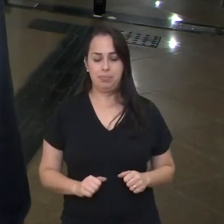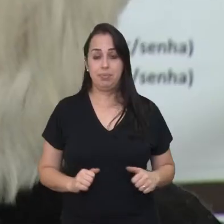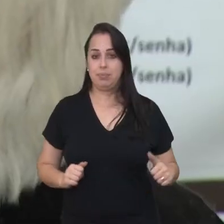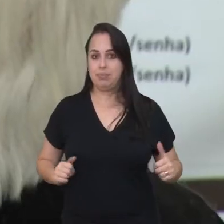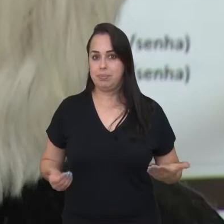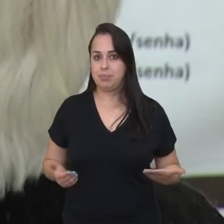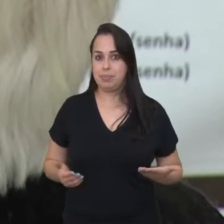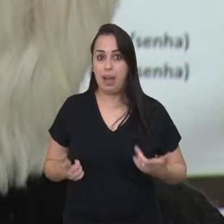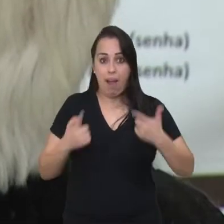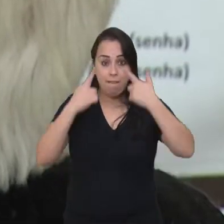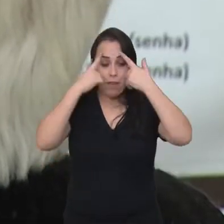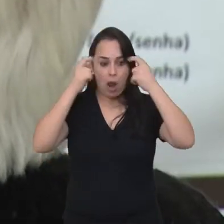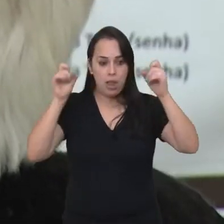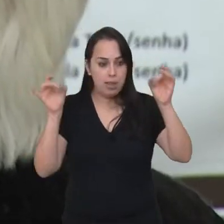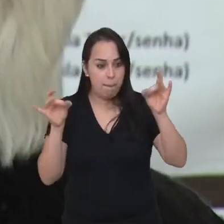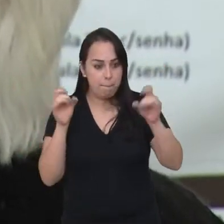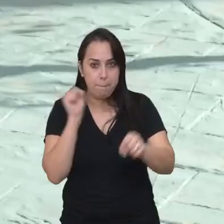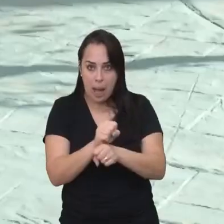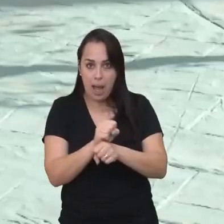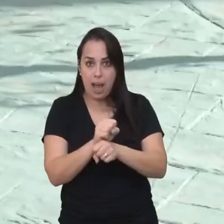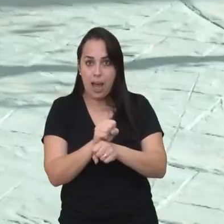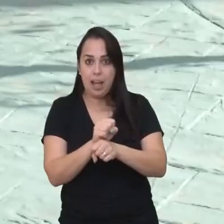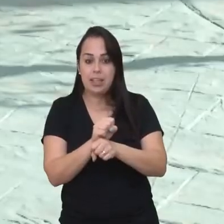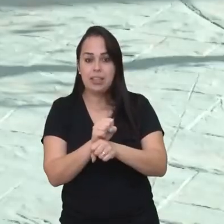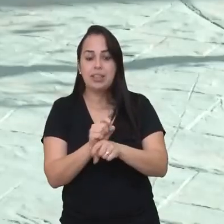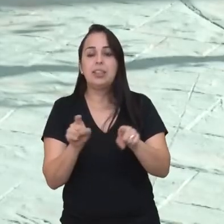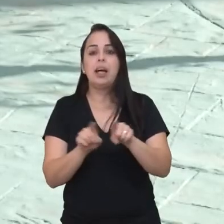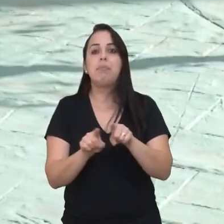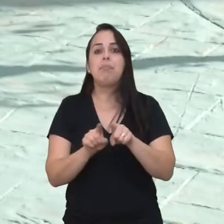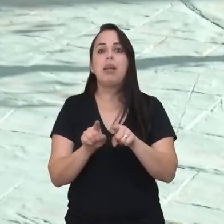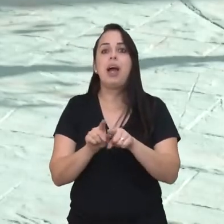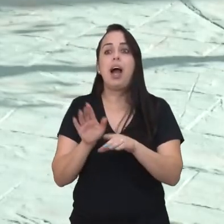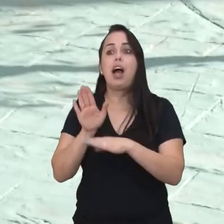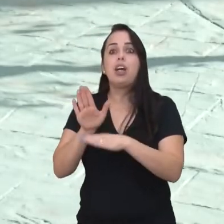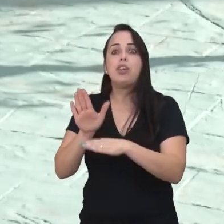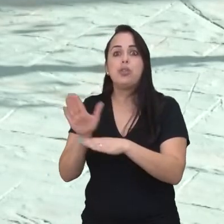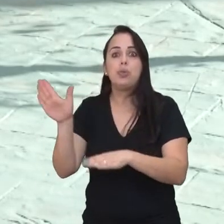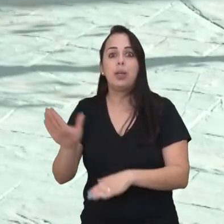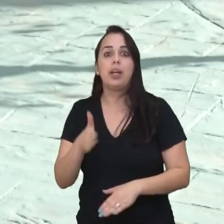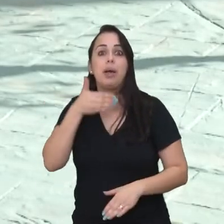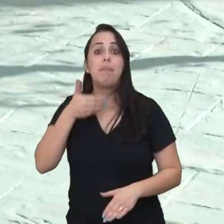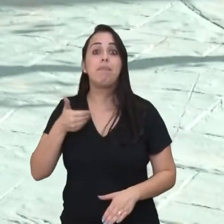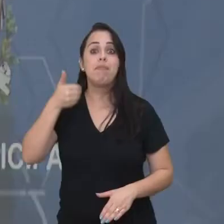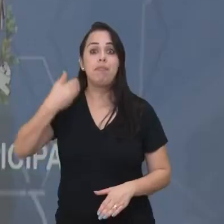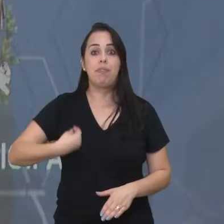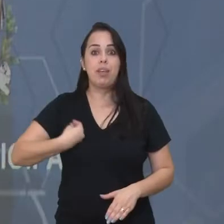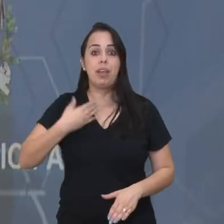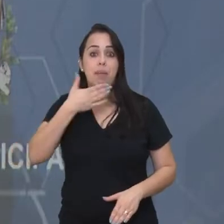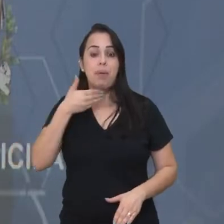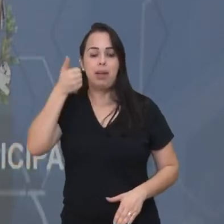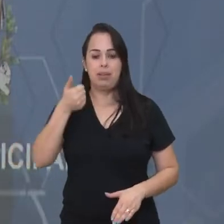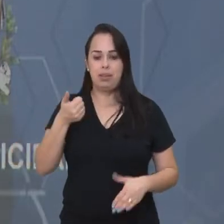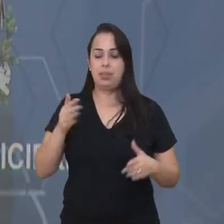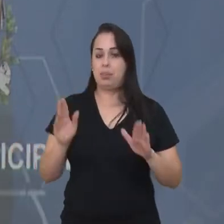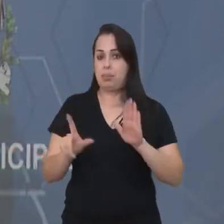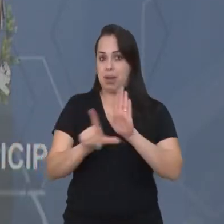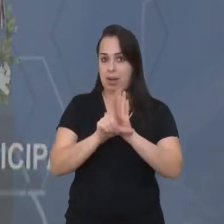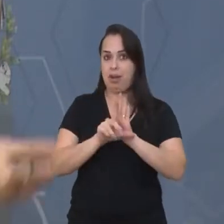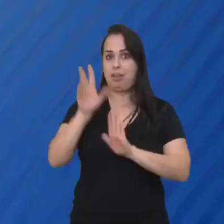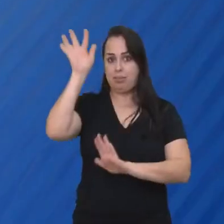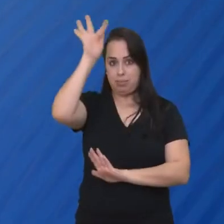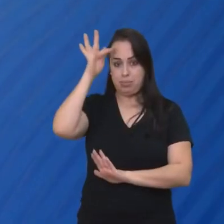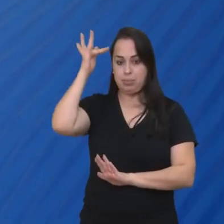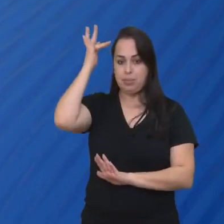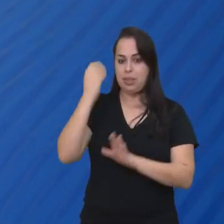idoso. E como o fim da violência também está associado a melhores condições de vida e autonomia, uma lei do vereador Fernando